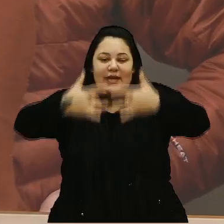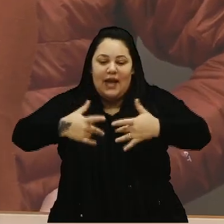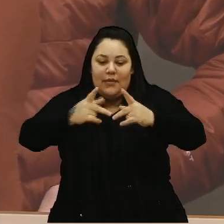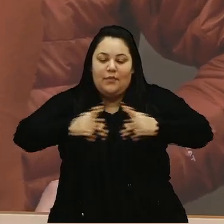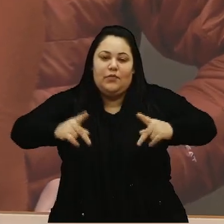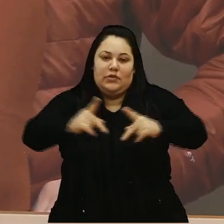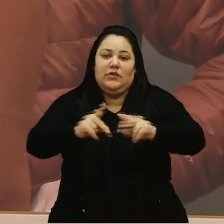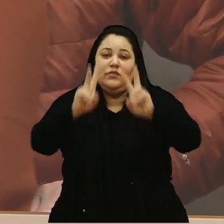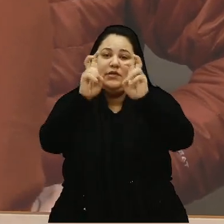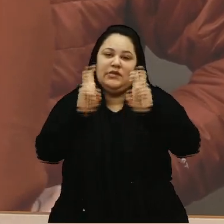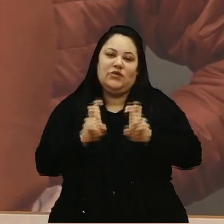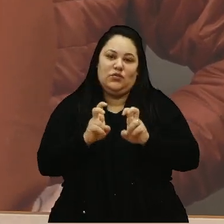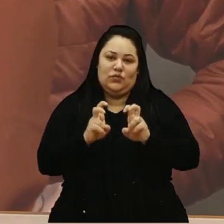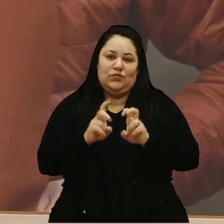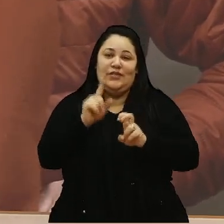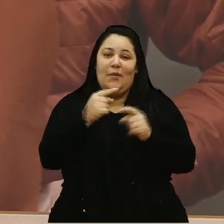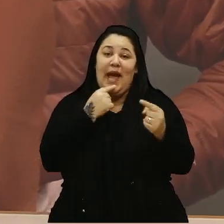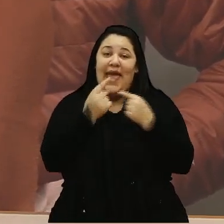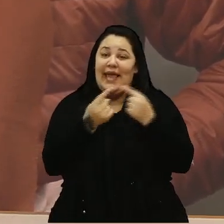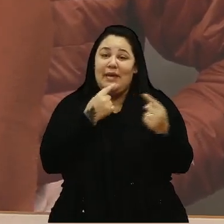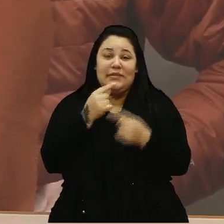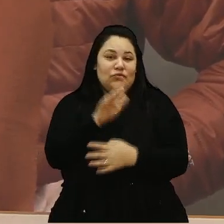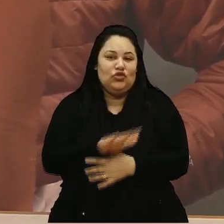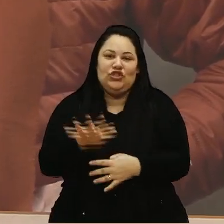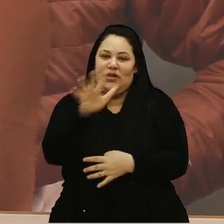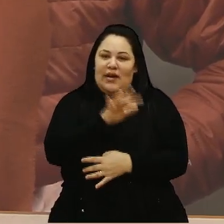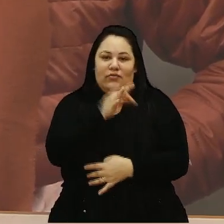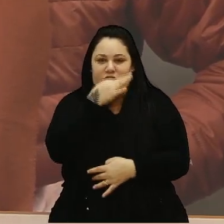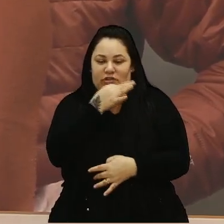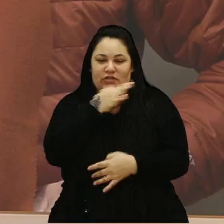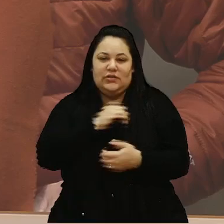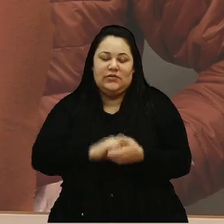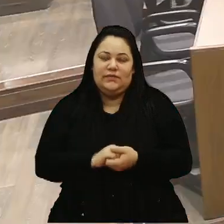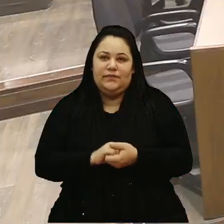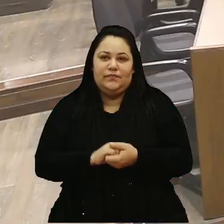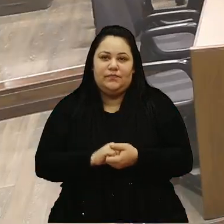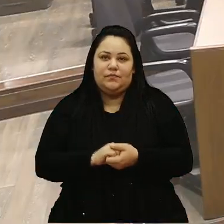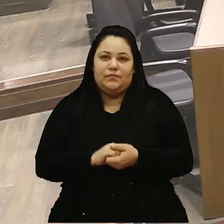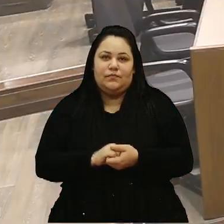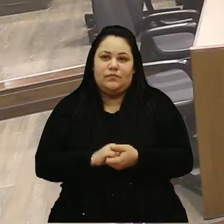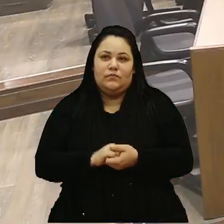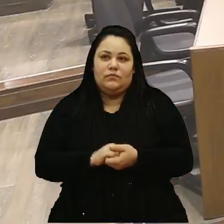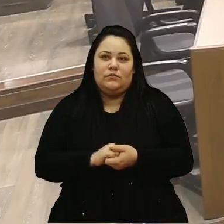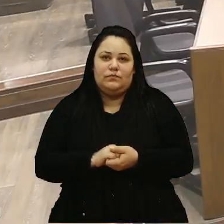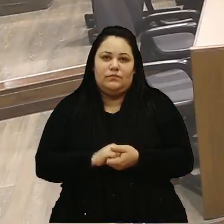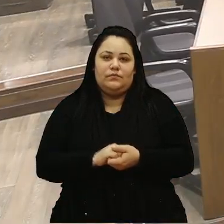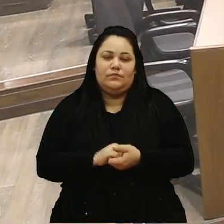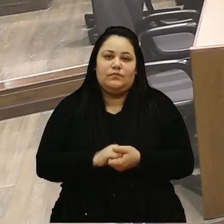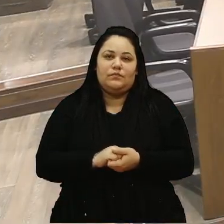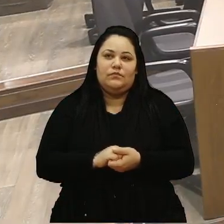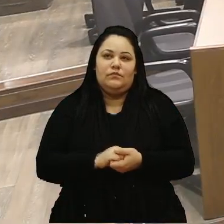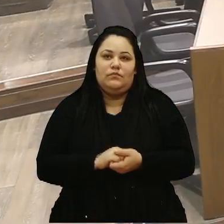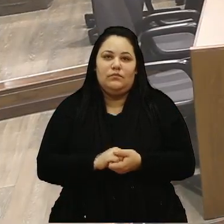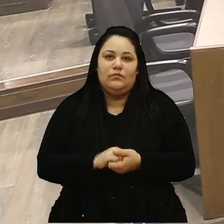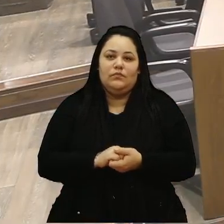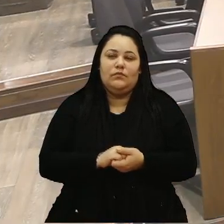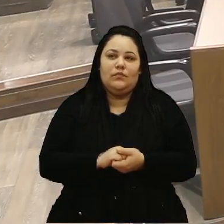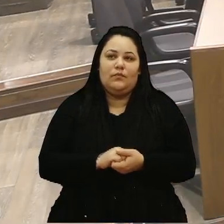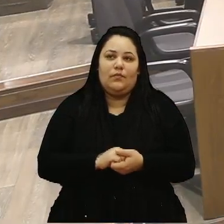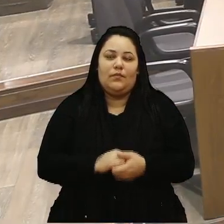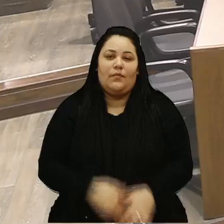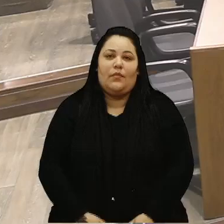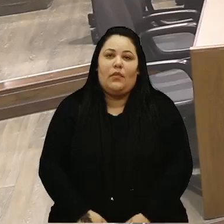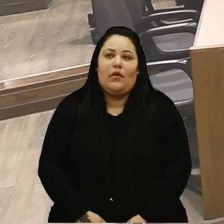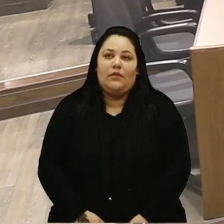está se tornando uma queixa geral da cidade de Caxias do Sul. Obrigado, vereador. Sua parte, vereador Cláudio. Obrigado pela gentileza. O senhor sabe que